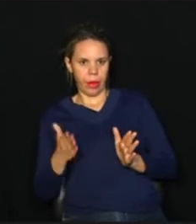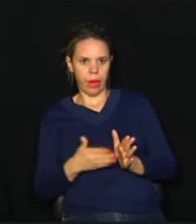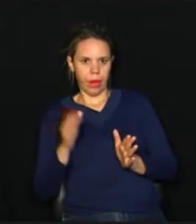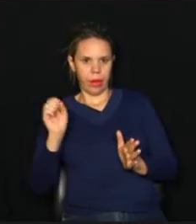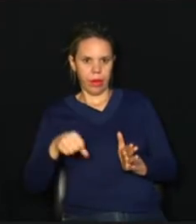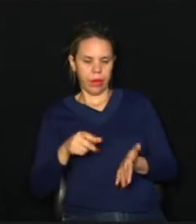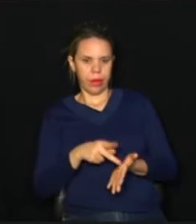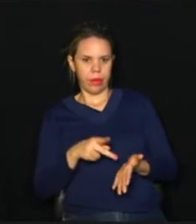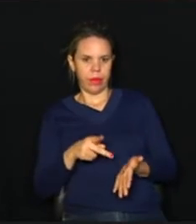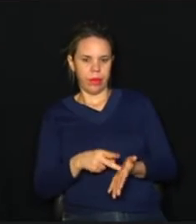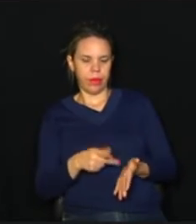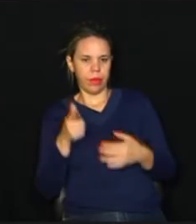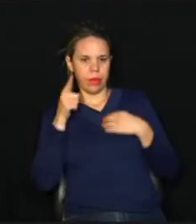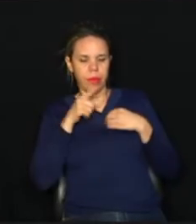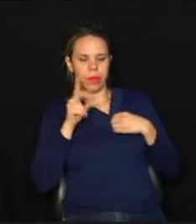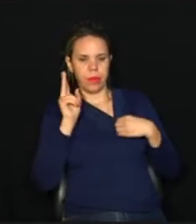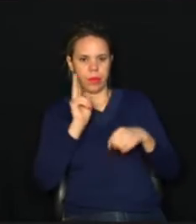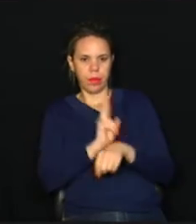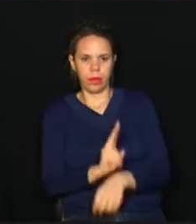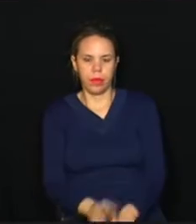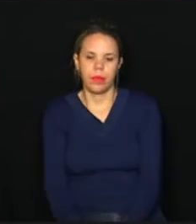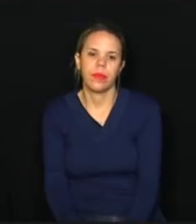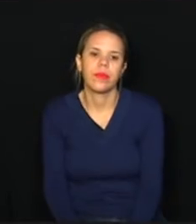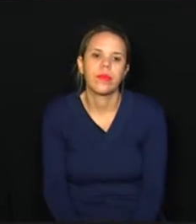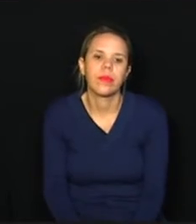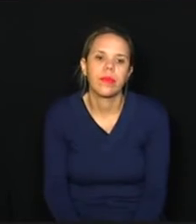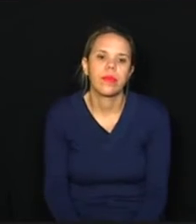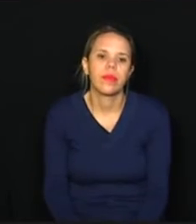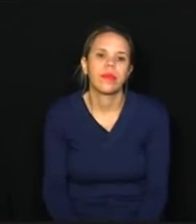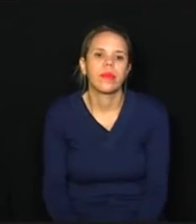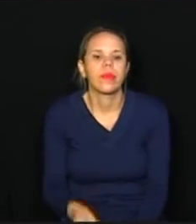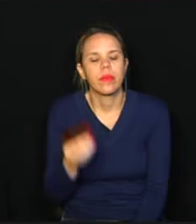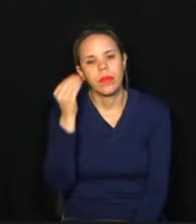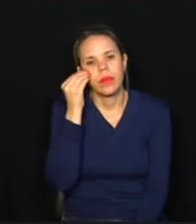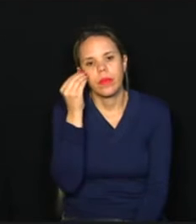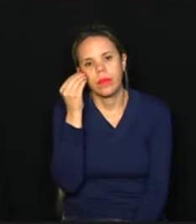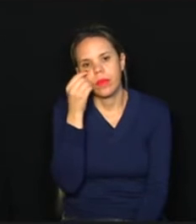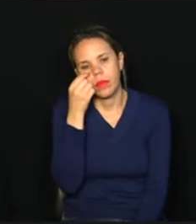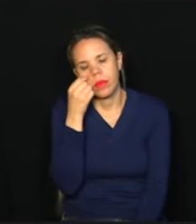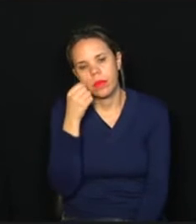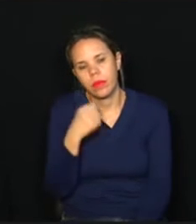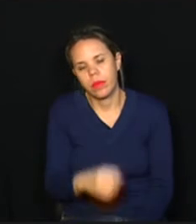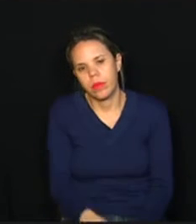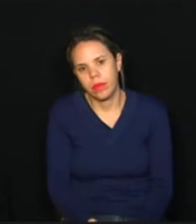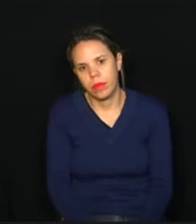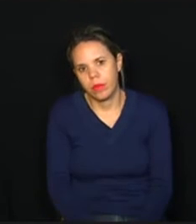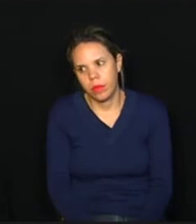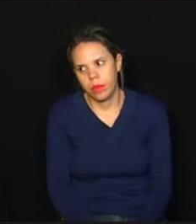sim, para conservação e experimentação.